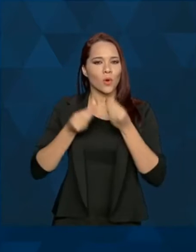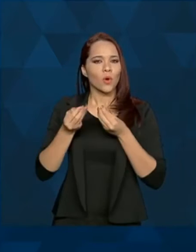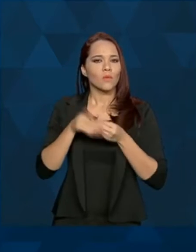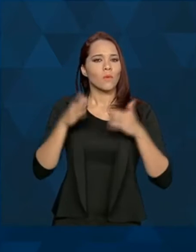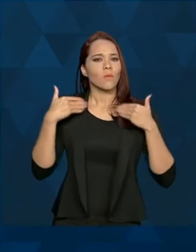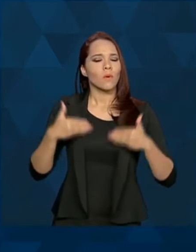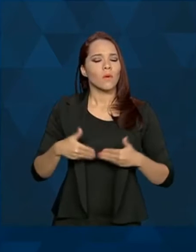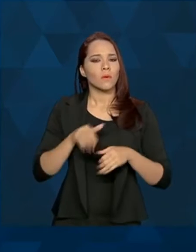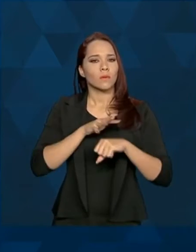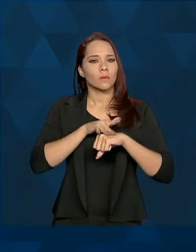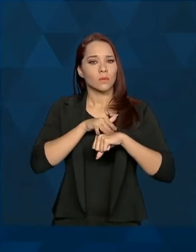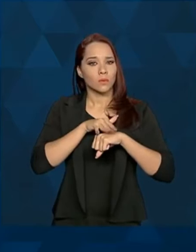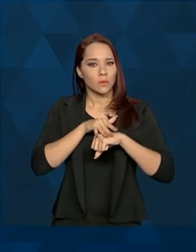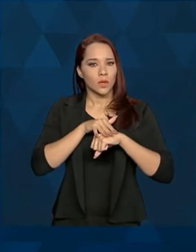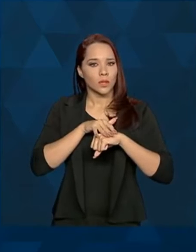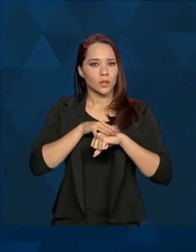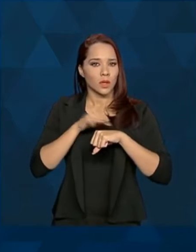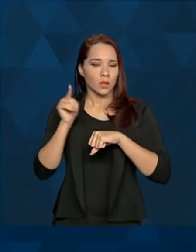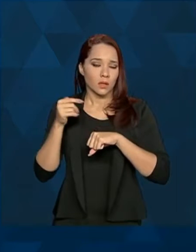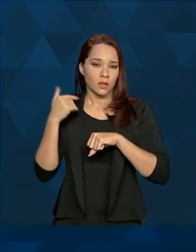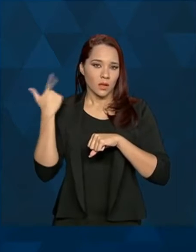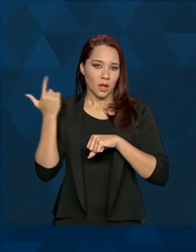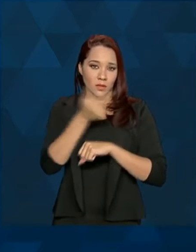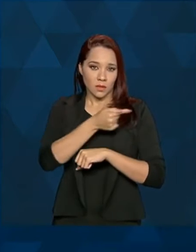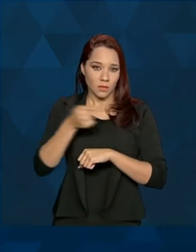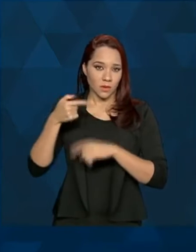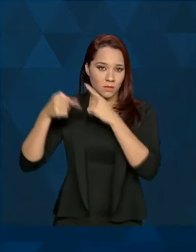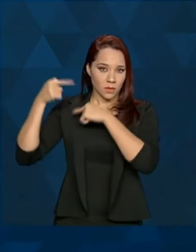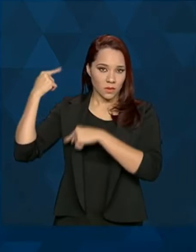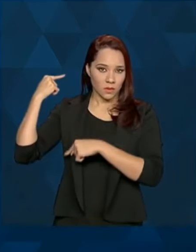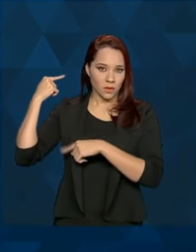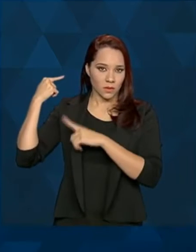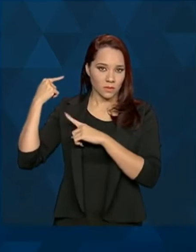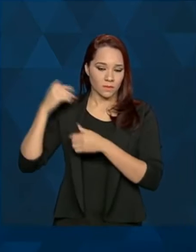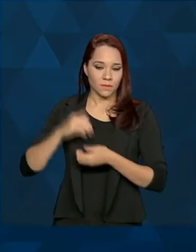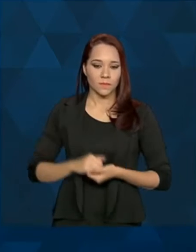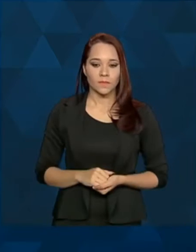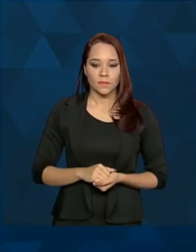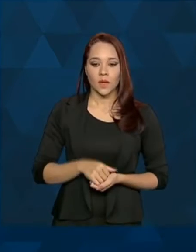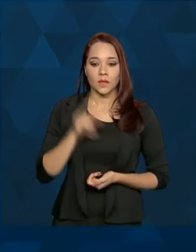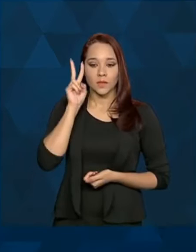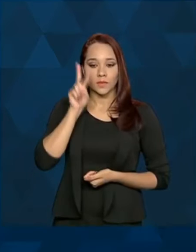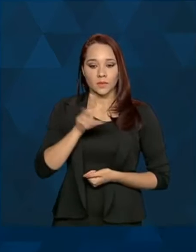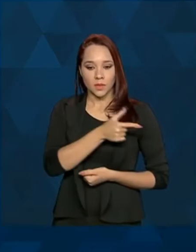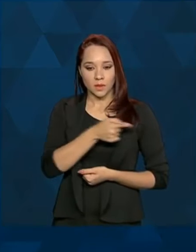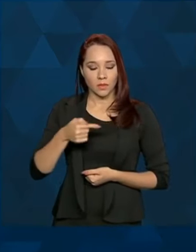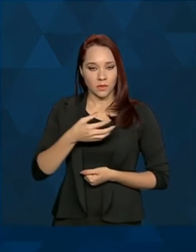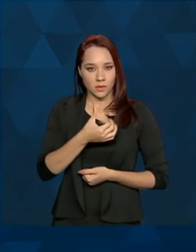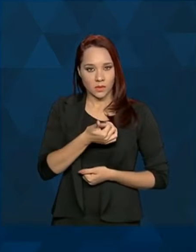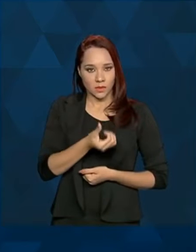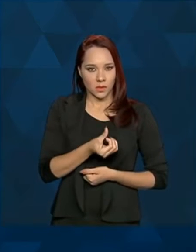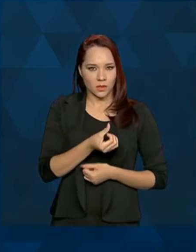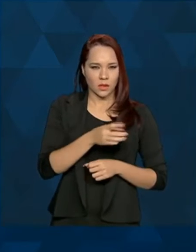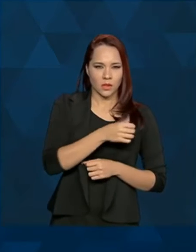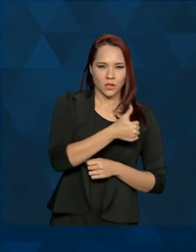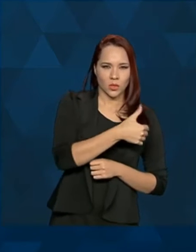a doença nas últimas semanas, né? Você veja que na semana 16, que foi de